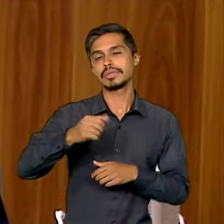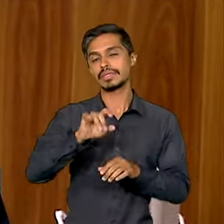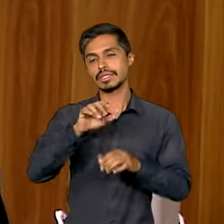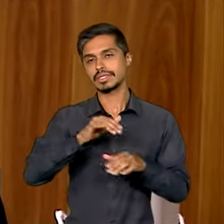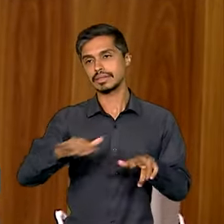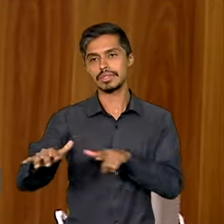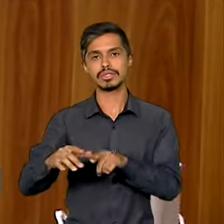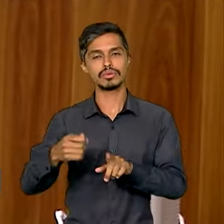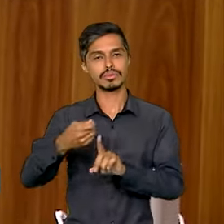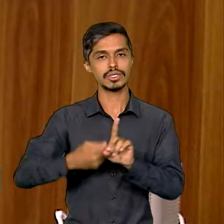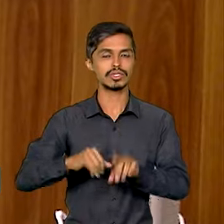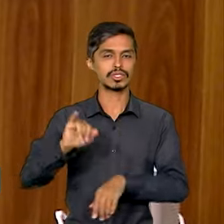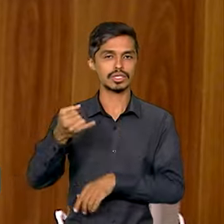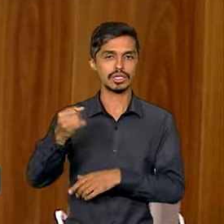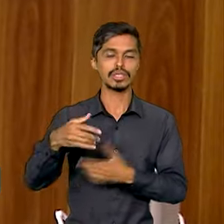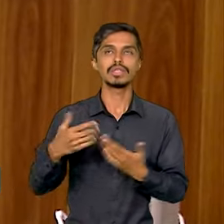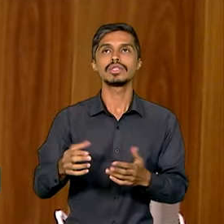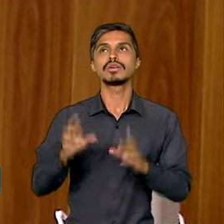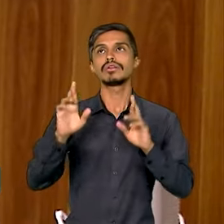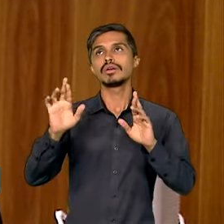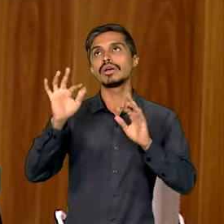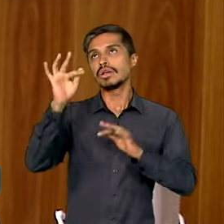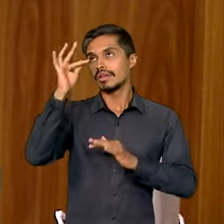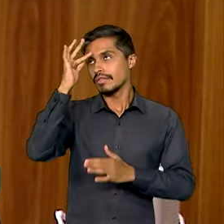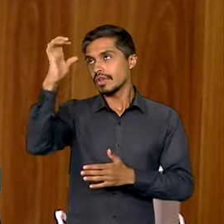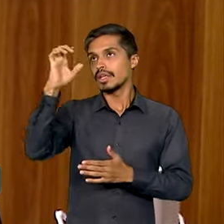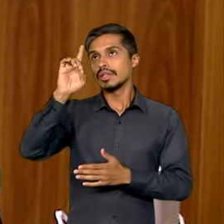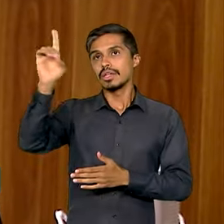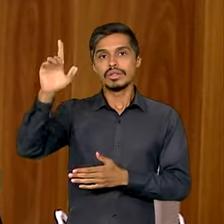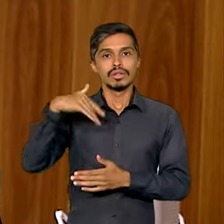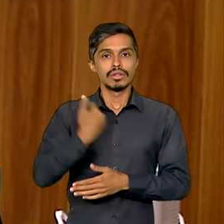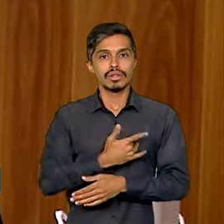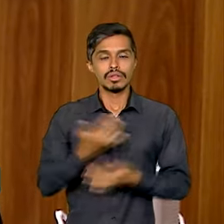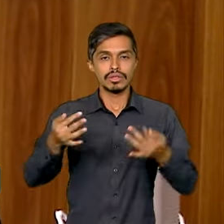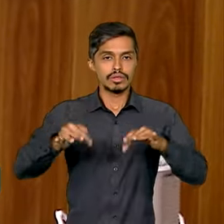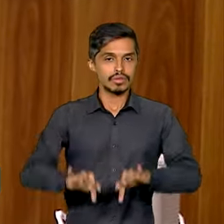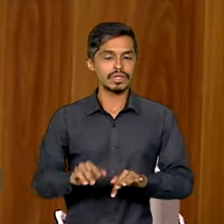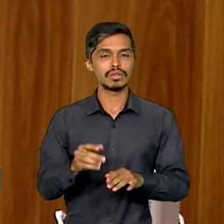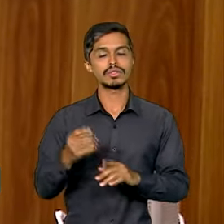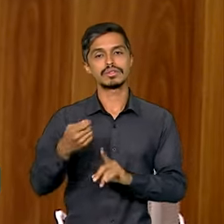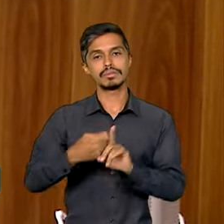janeiro, e com fé em Deus, no final de